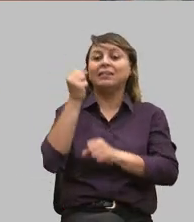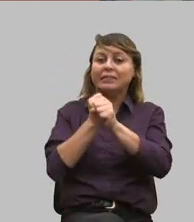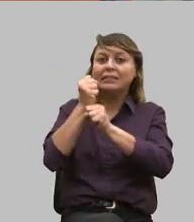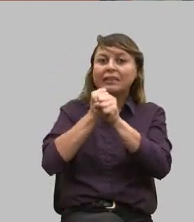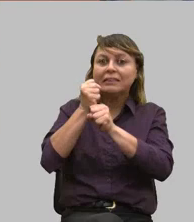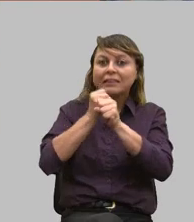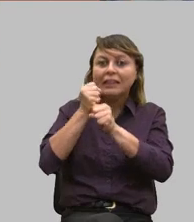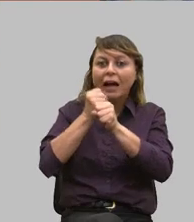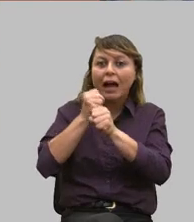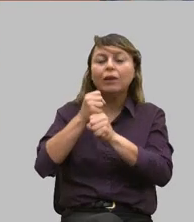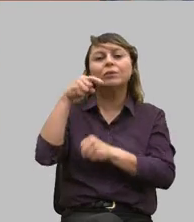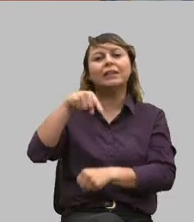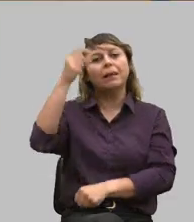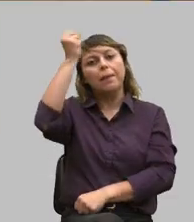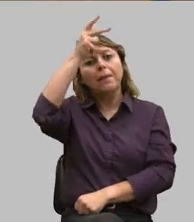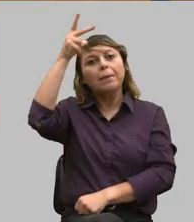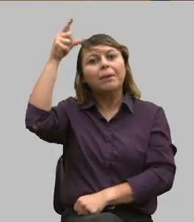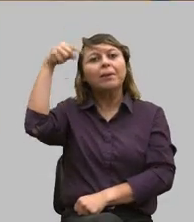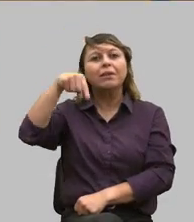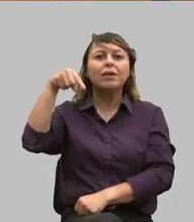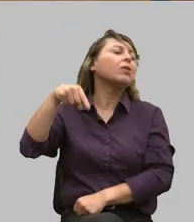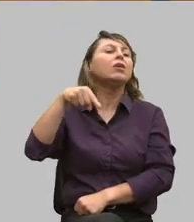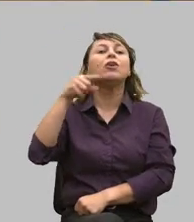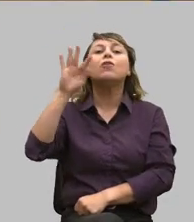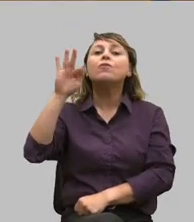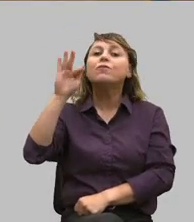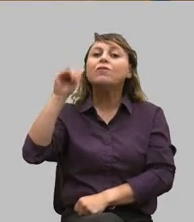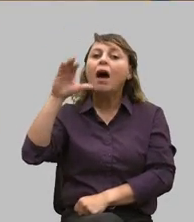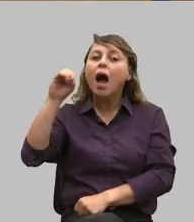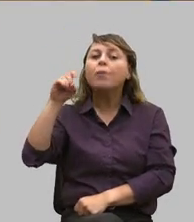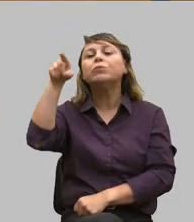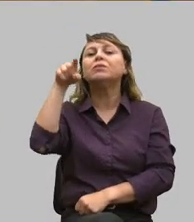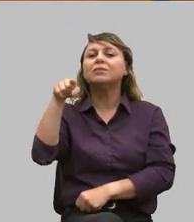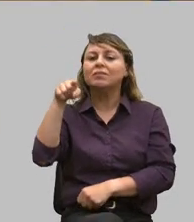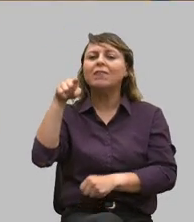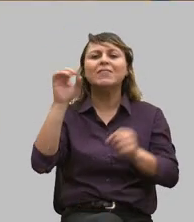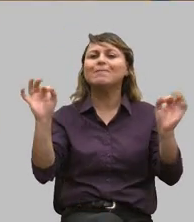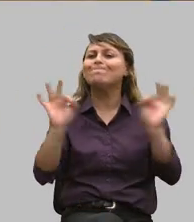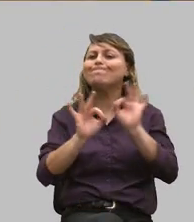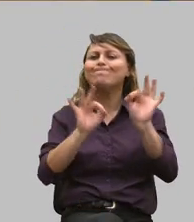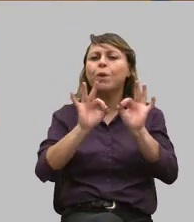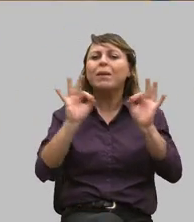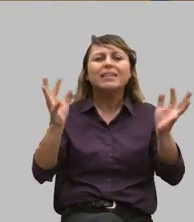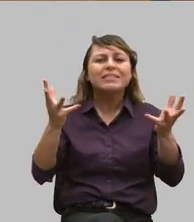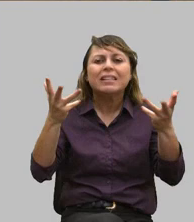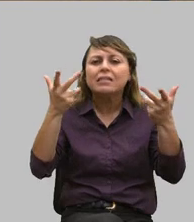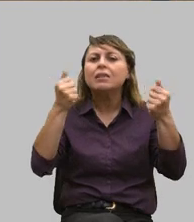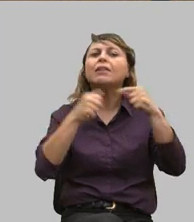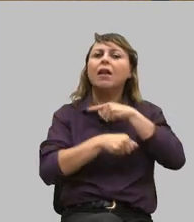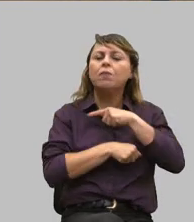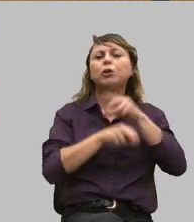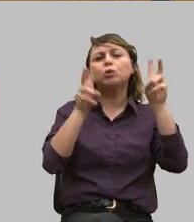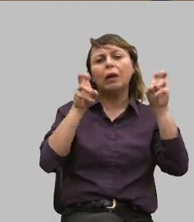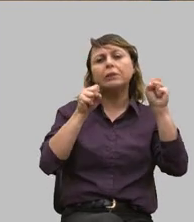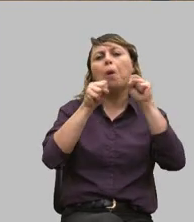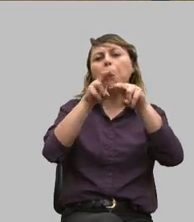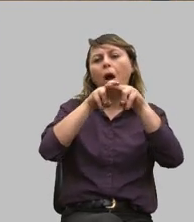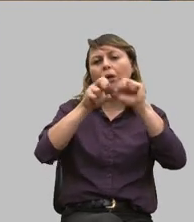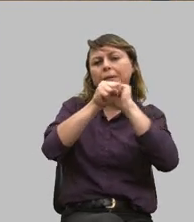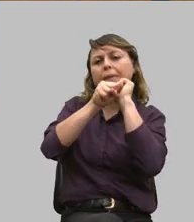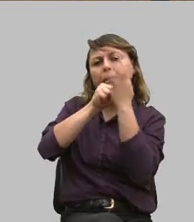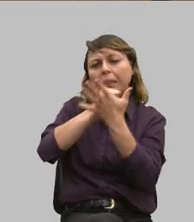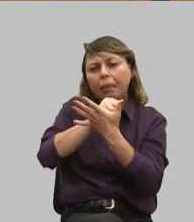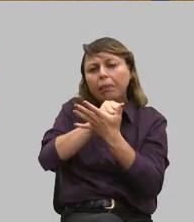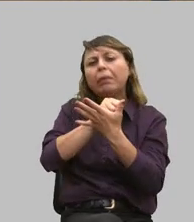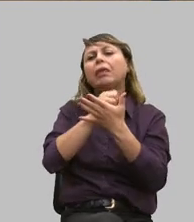pública e eu tô vendo que o Fábio tá fazendo um trabalho excelente pegou uma situação difícil na época da pandemia a gente